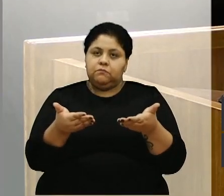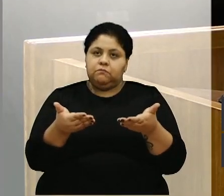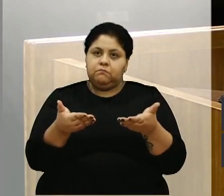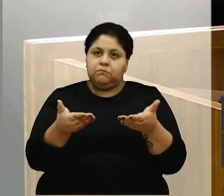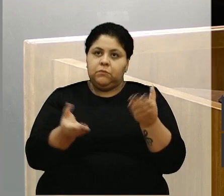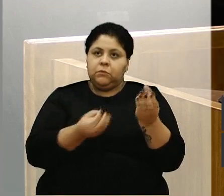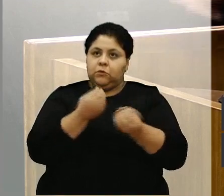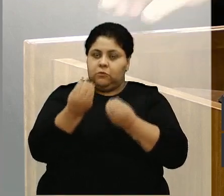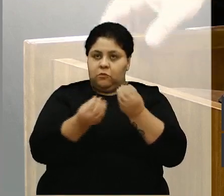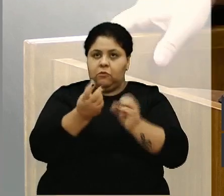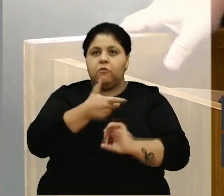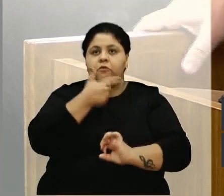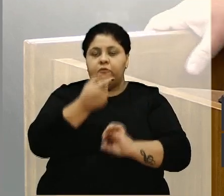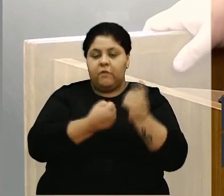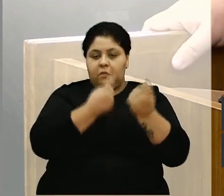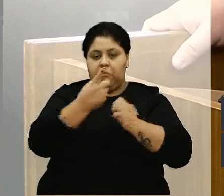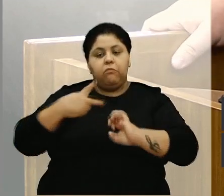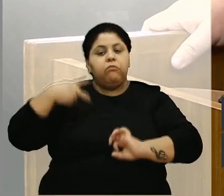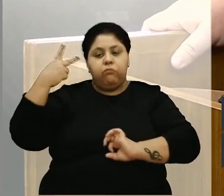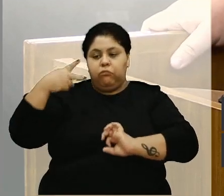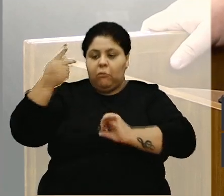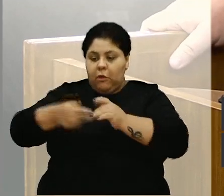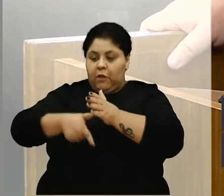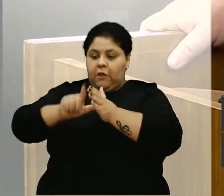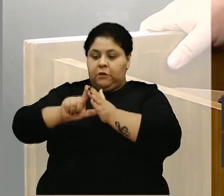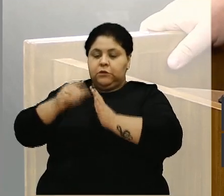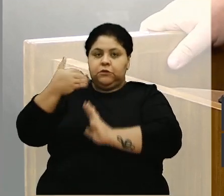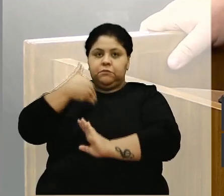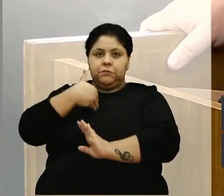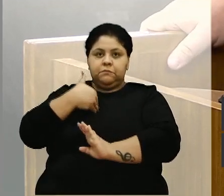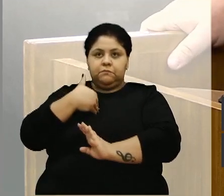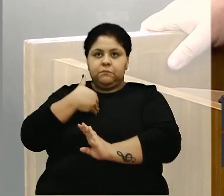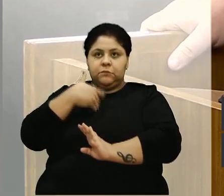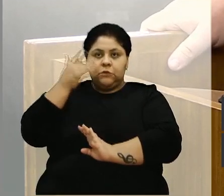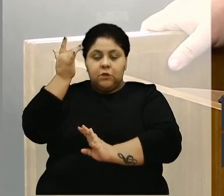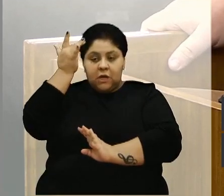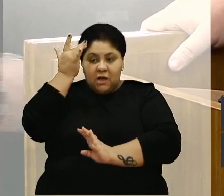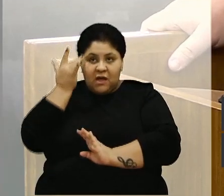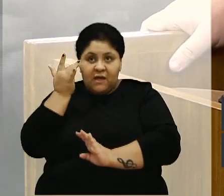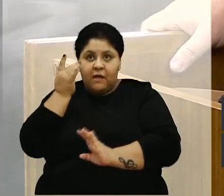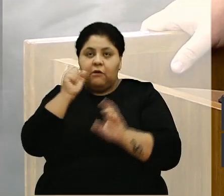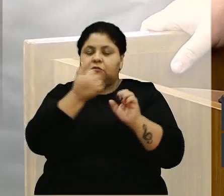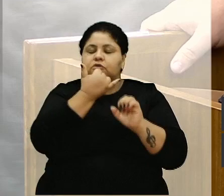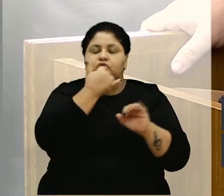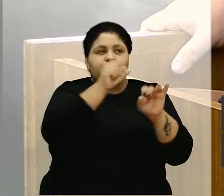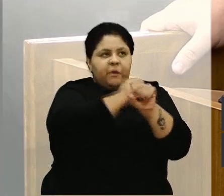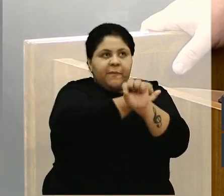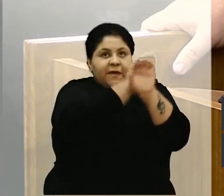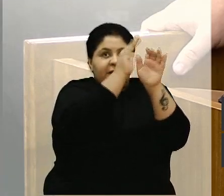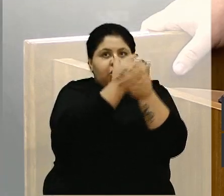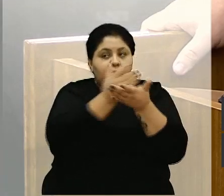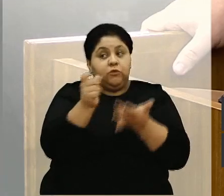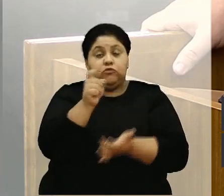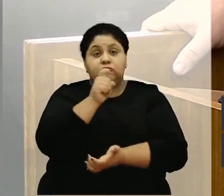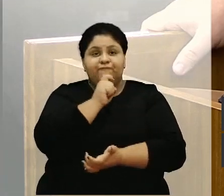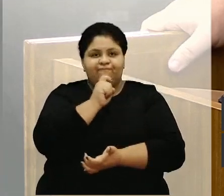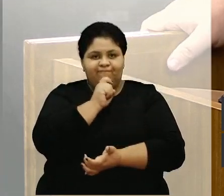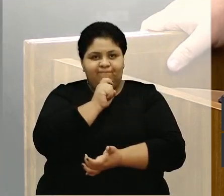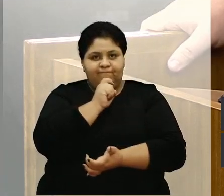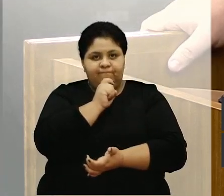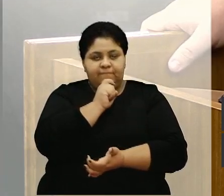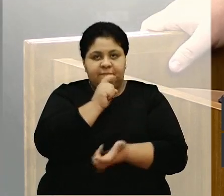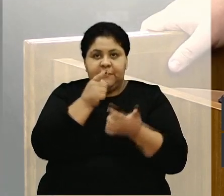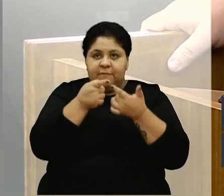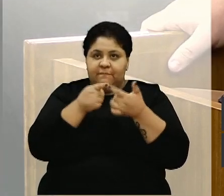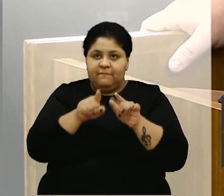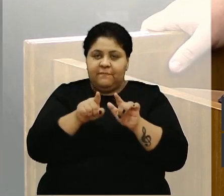como bem disse alguns vereadores que me antecederam, a manhã começou gelada. Mas talvez, vereadora